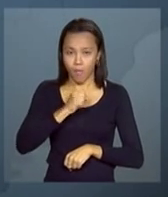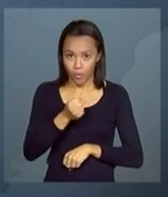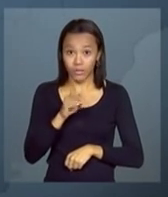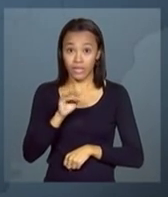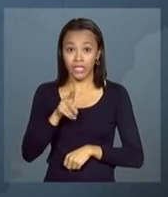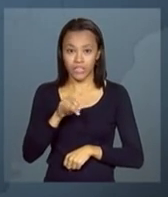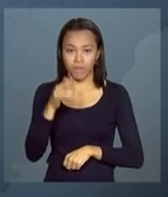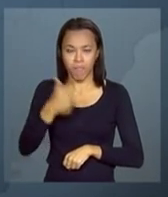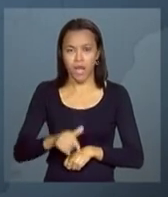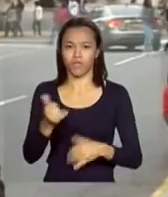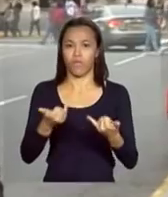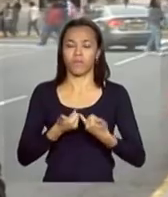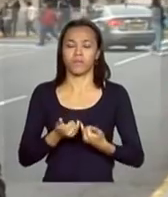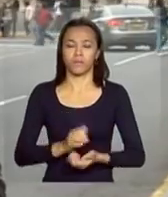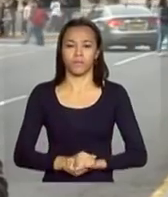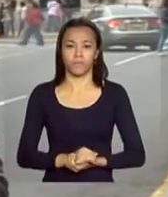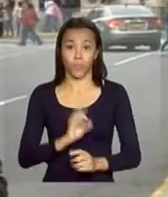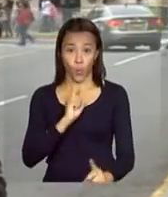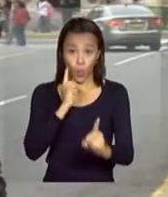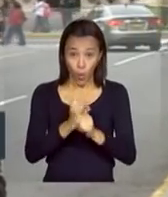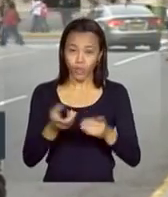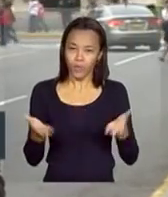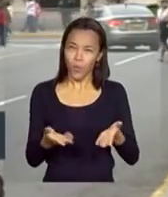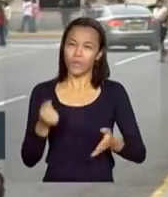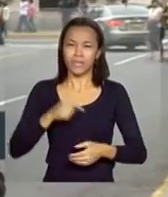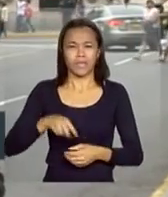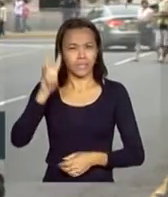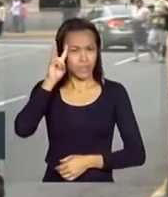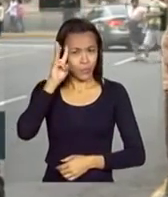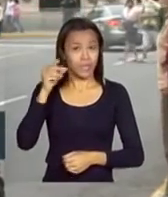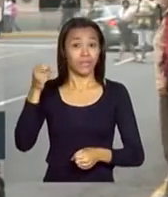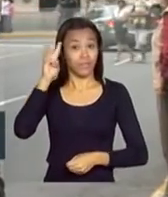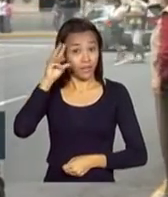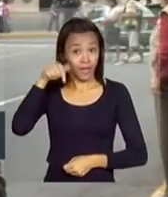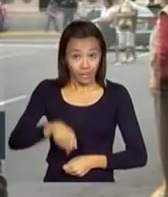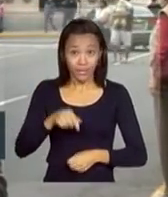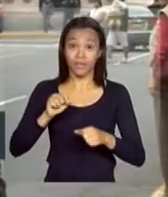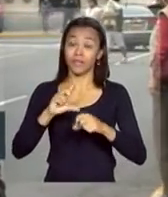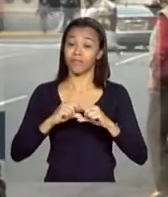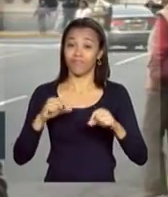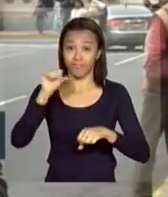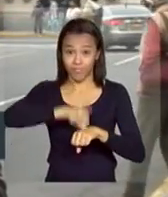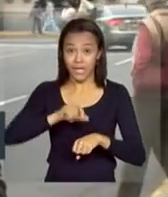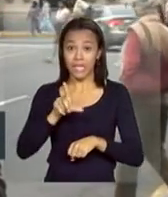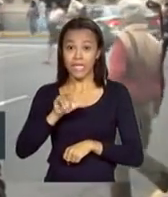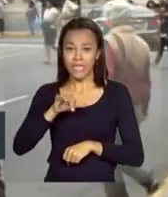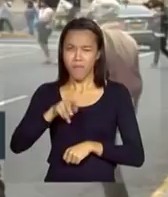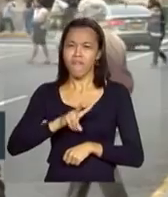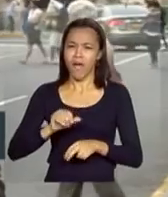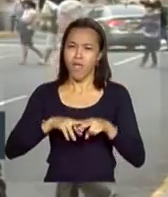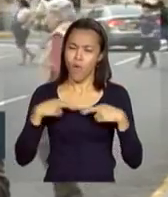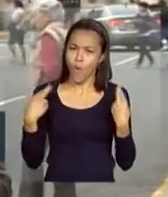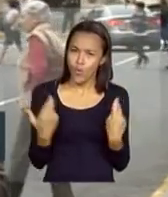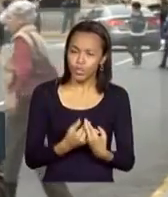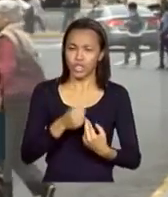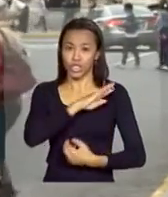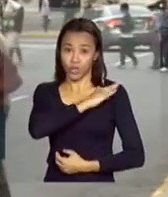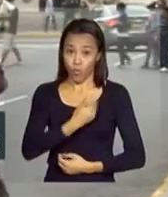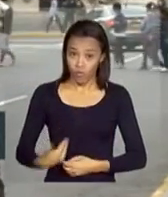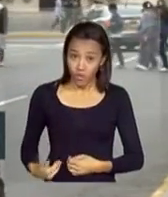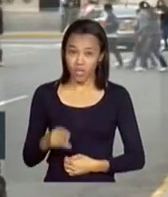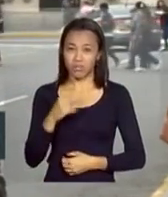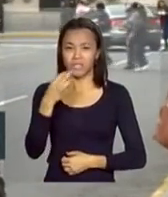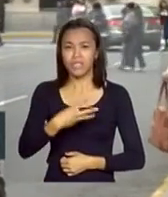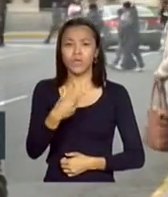as informações. O encontro que acontece nesta segunda e terça-feira aqui em Lima vai reunir chefes de Estado e de governo